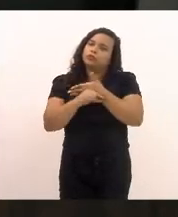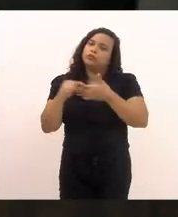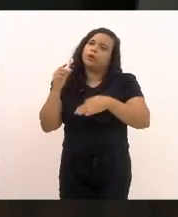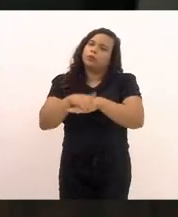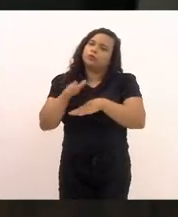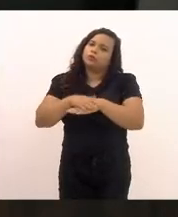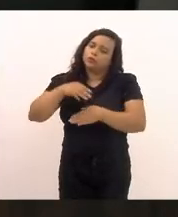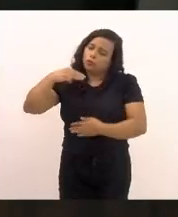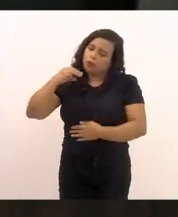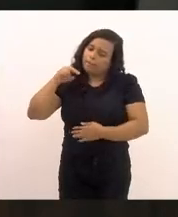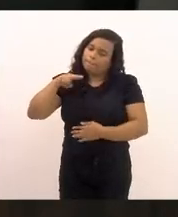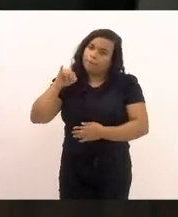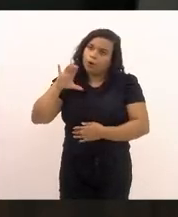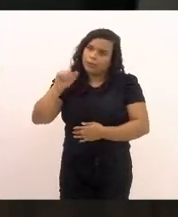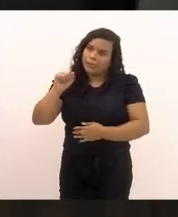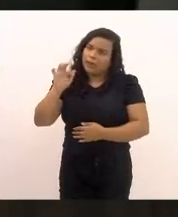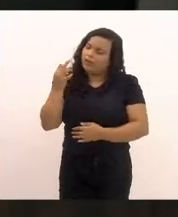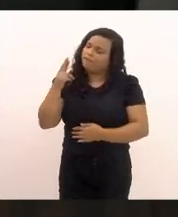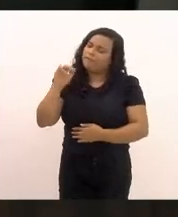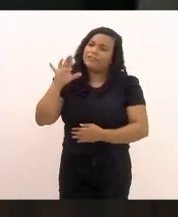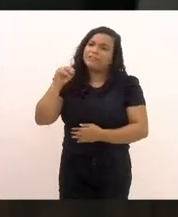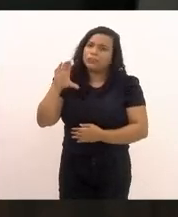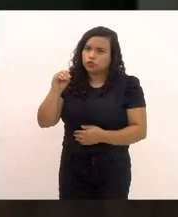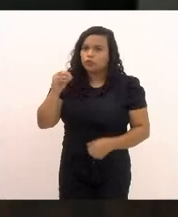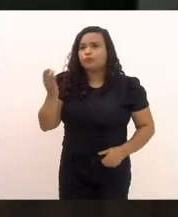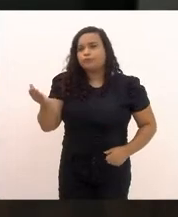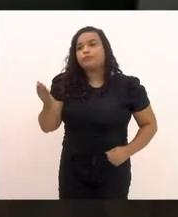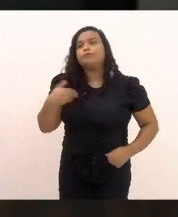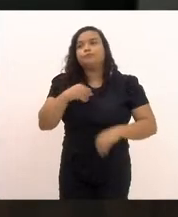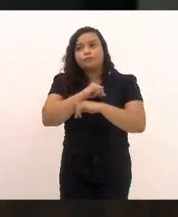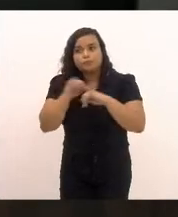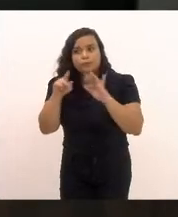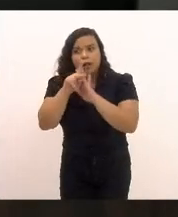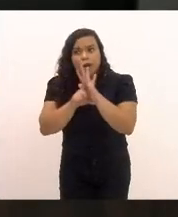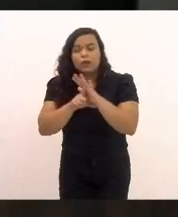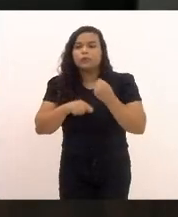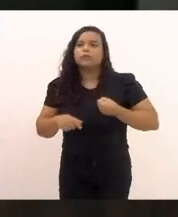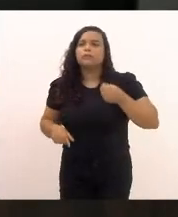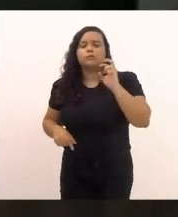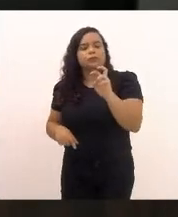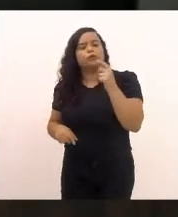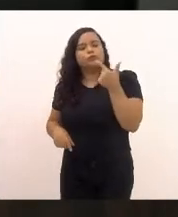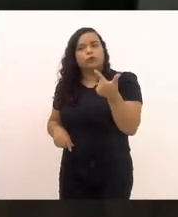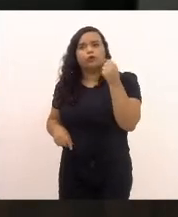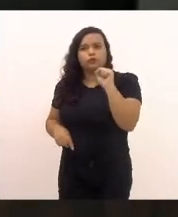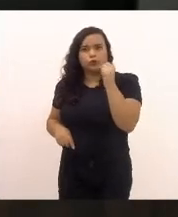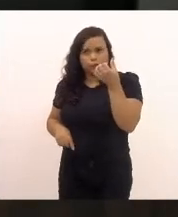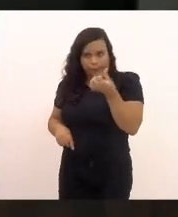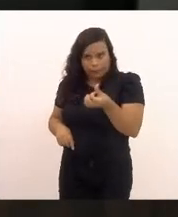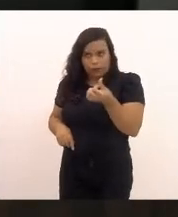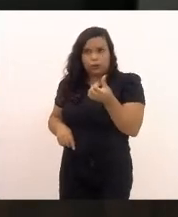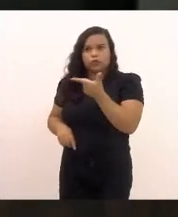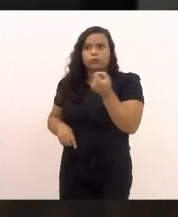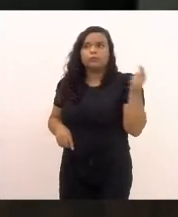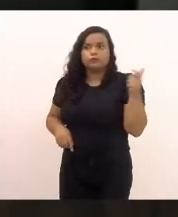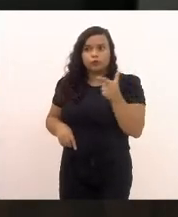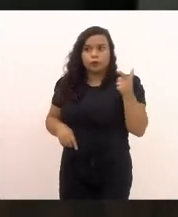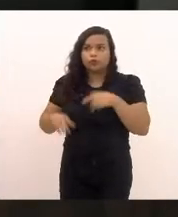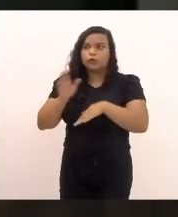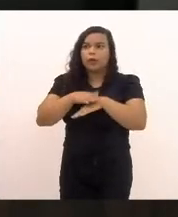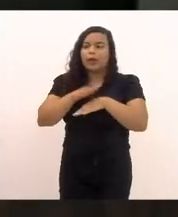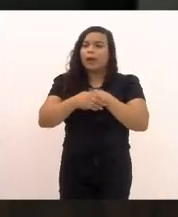Mônica Francisco. Anuncio o projeto de lei número 5286 de 2022, de autoria do deputado